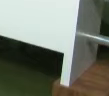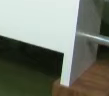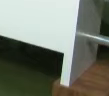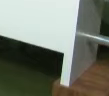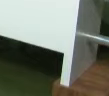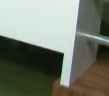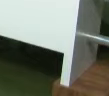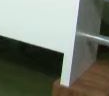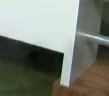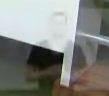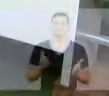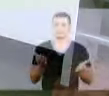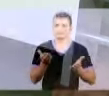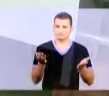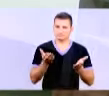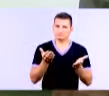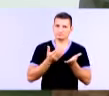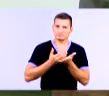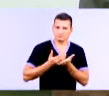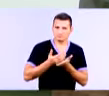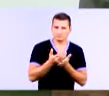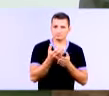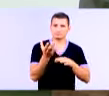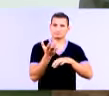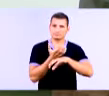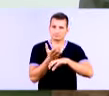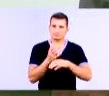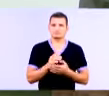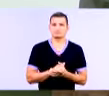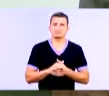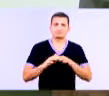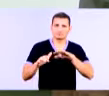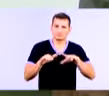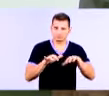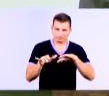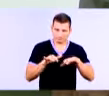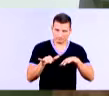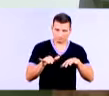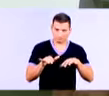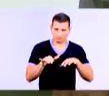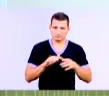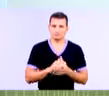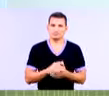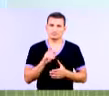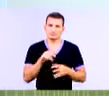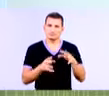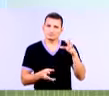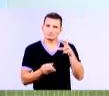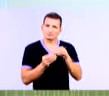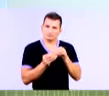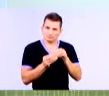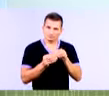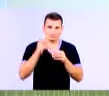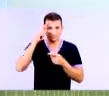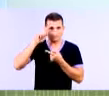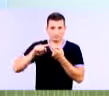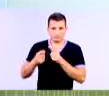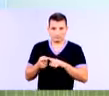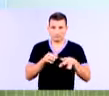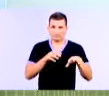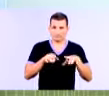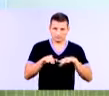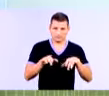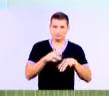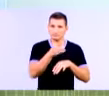começar a disciplina de técnica de programação, é a disciplina complementar à lógica de programação que vocês tiveram com o professor Miguel.